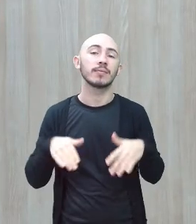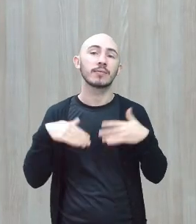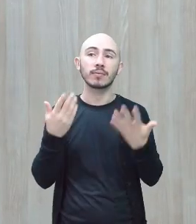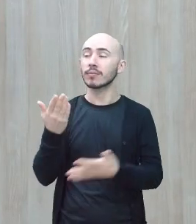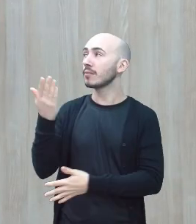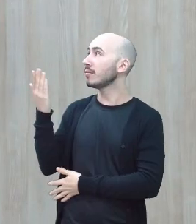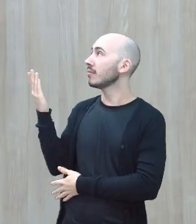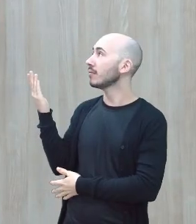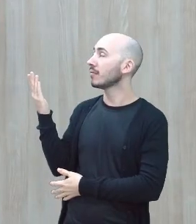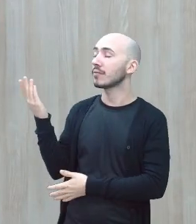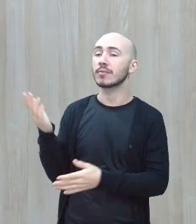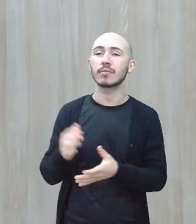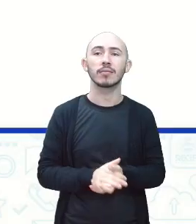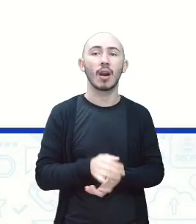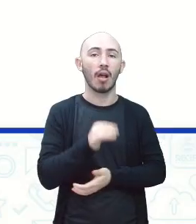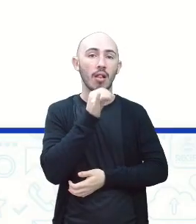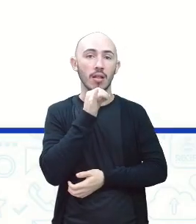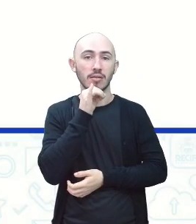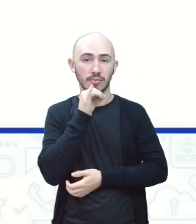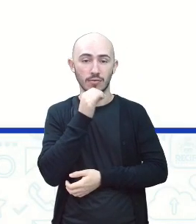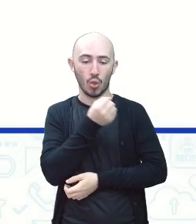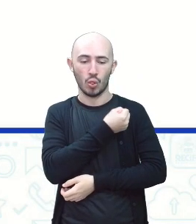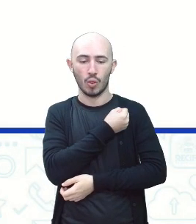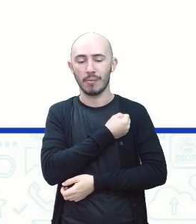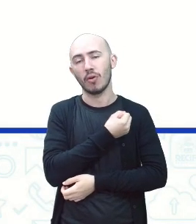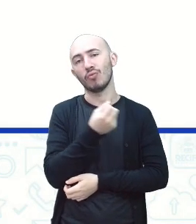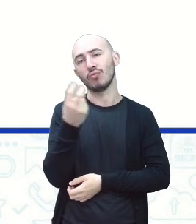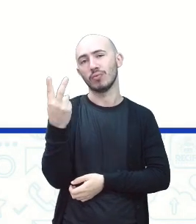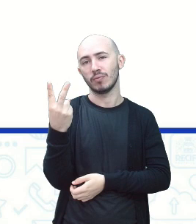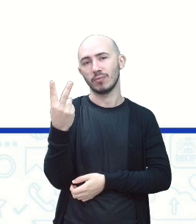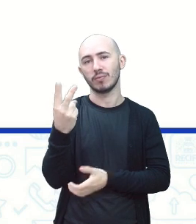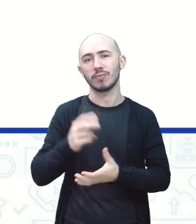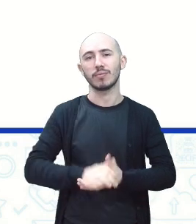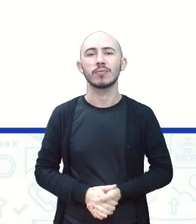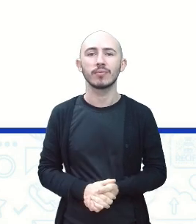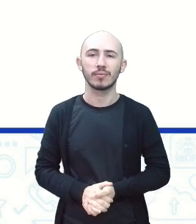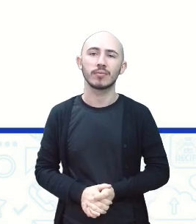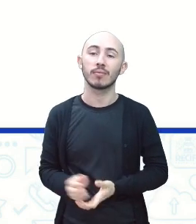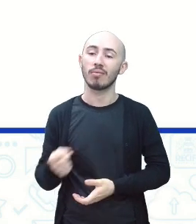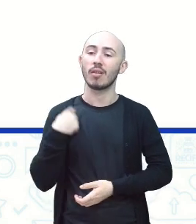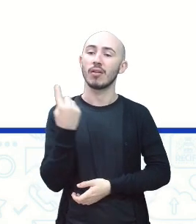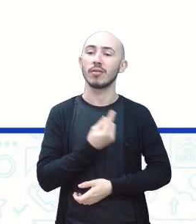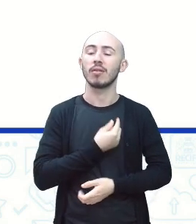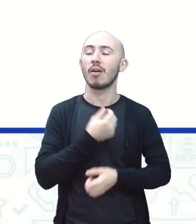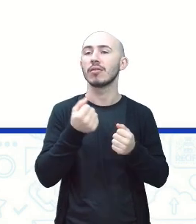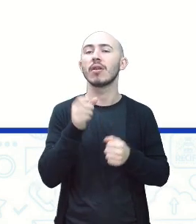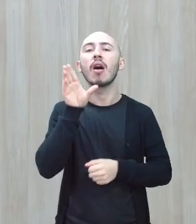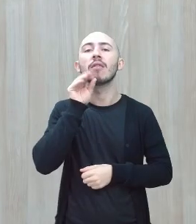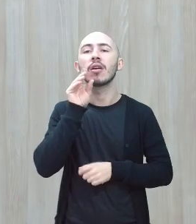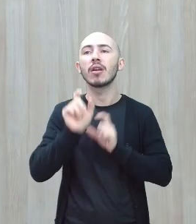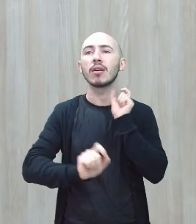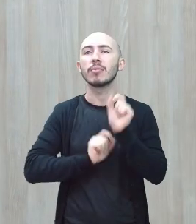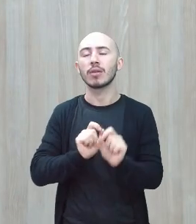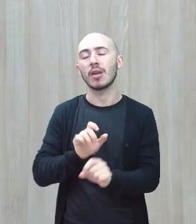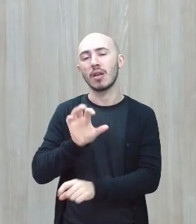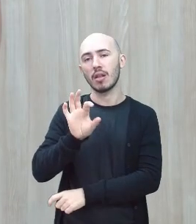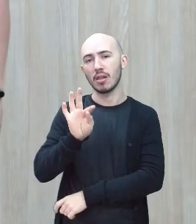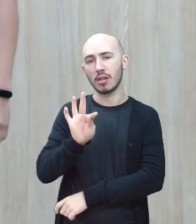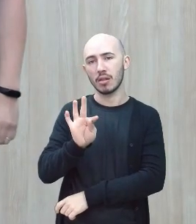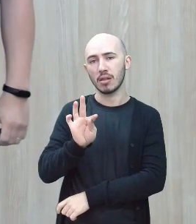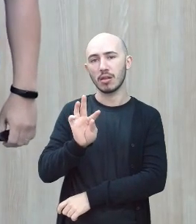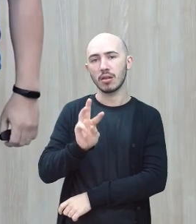agora uma outra situação que é o número 2. Número 2. Número 2 a gente diz to. E algumas pessoas